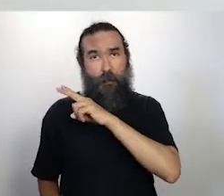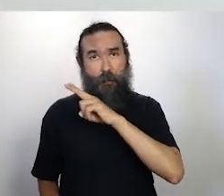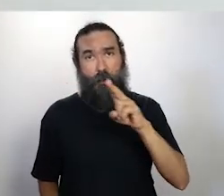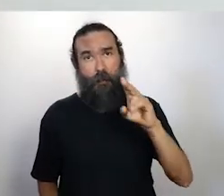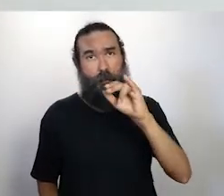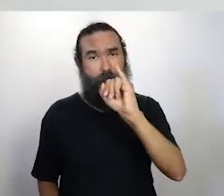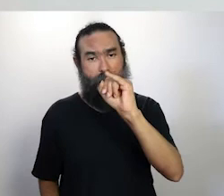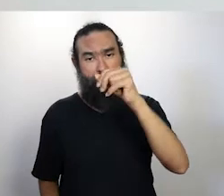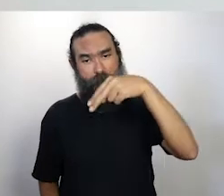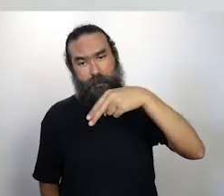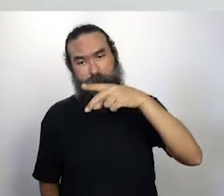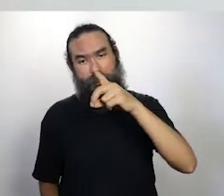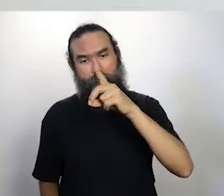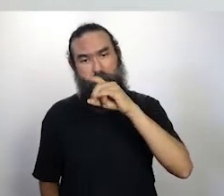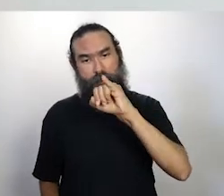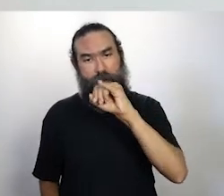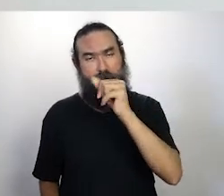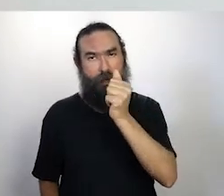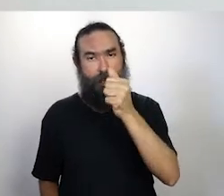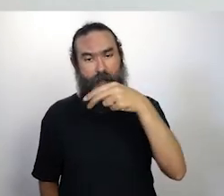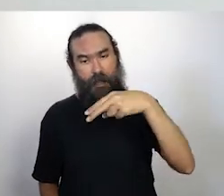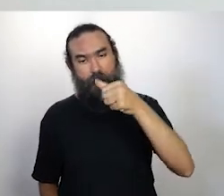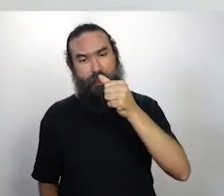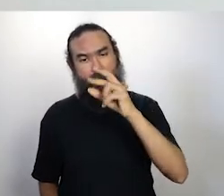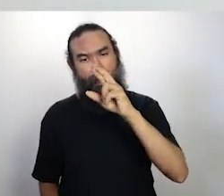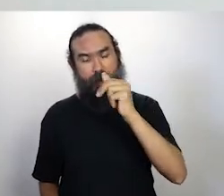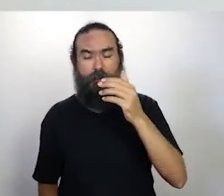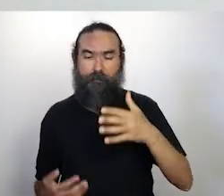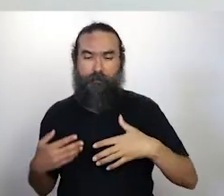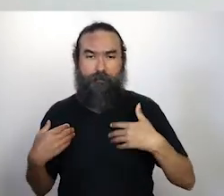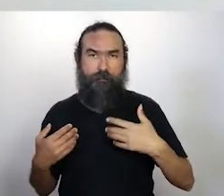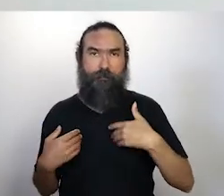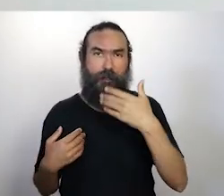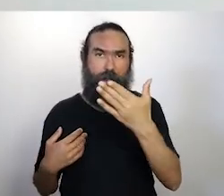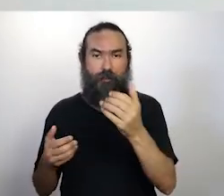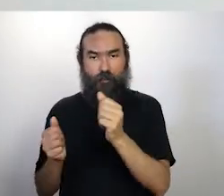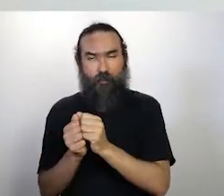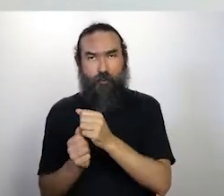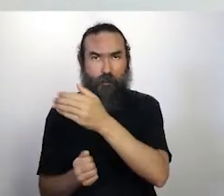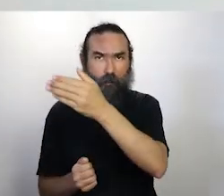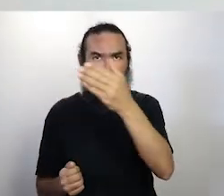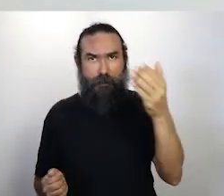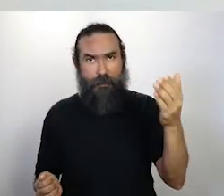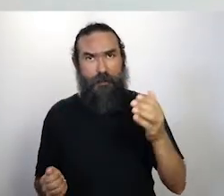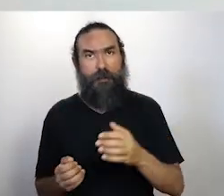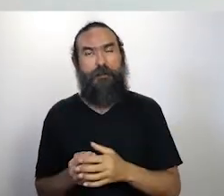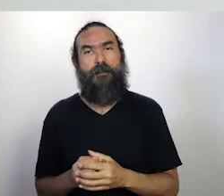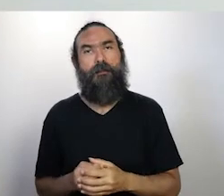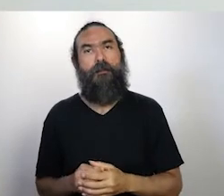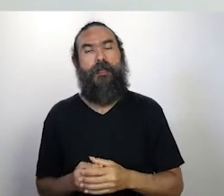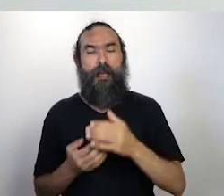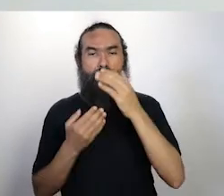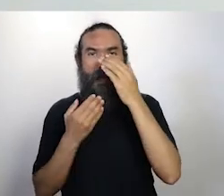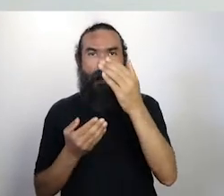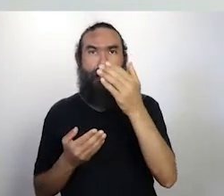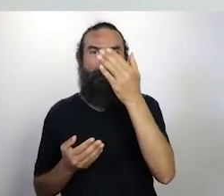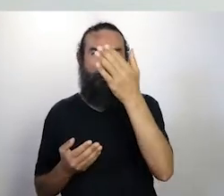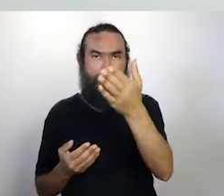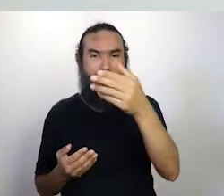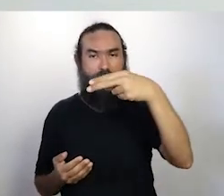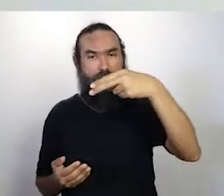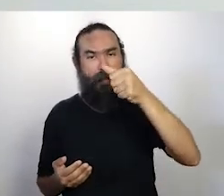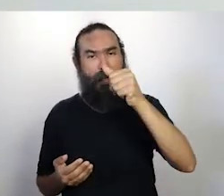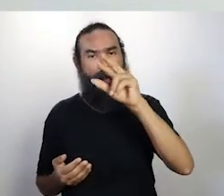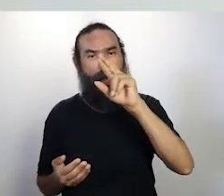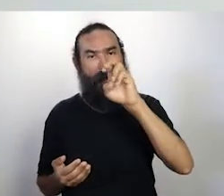eu sou Indianara, é um prazer estar aqui com vocês, meu nome indígena é Cunharandi, agradeço o